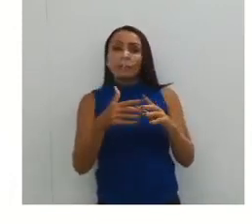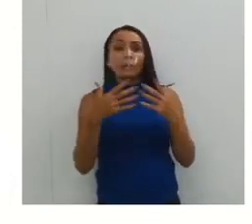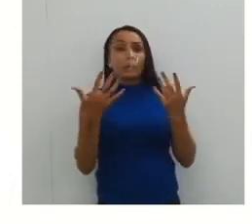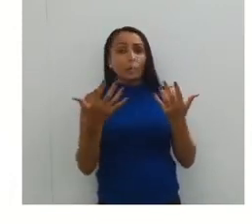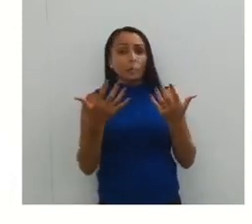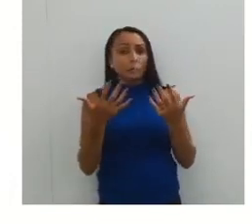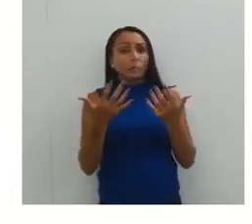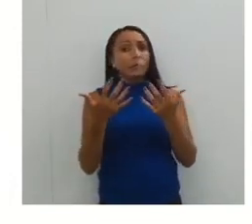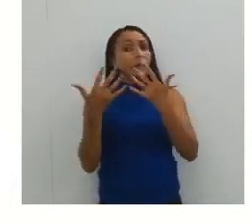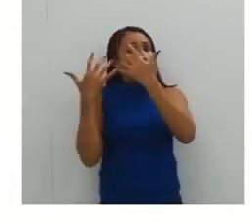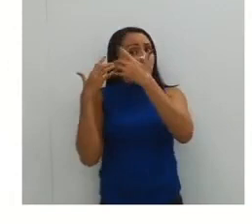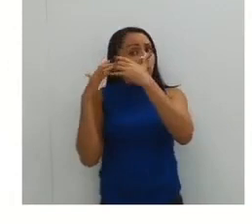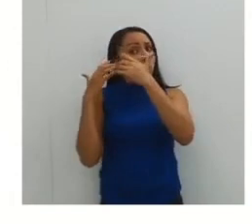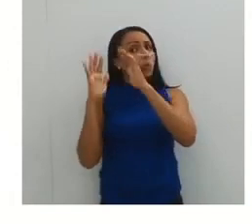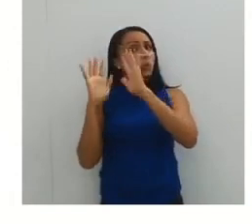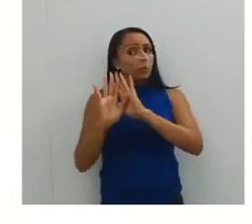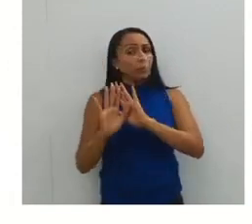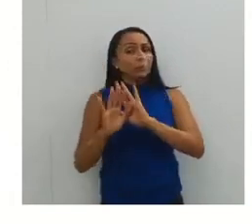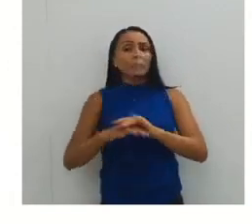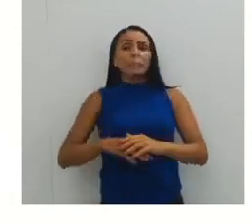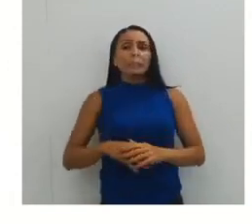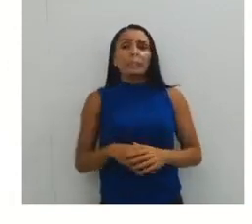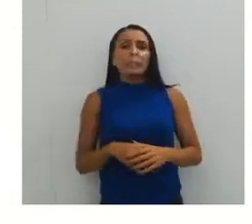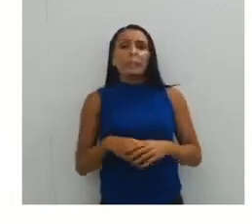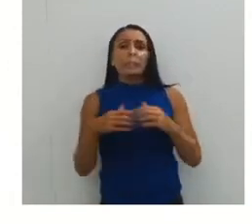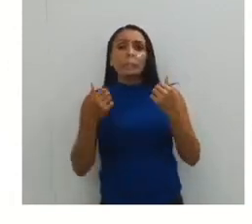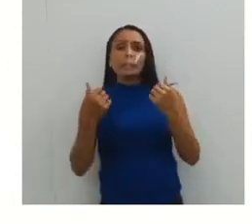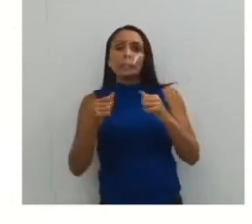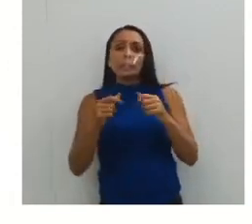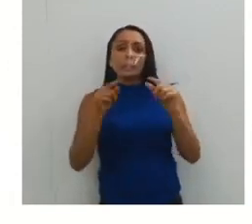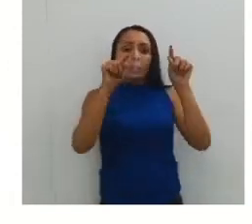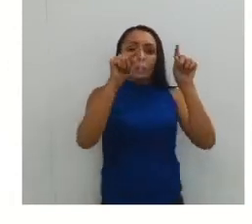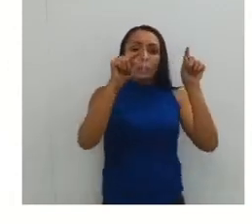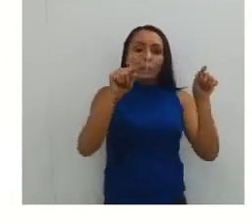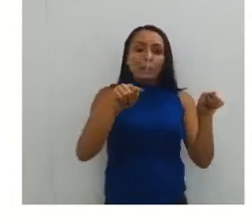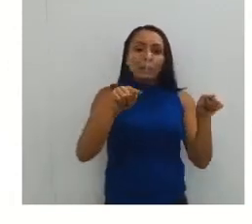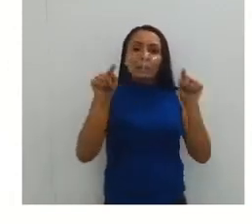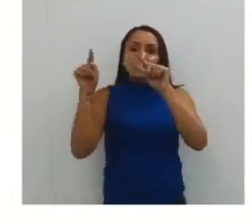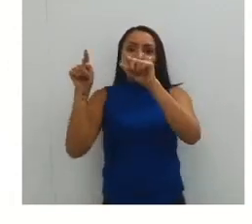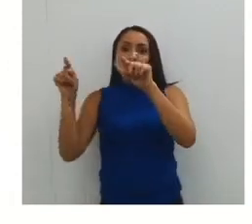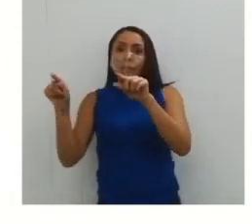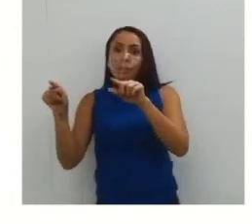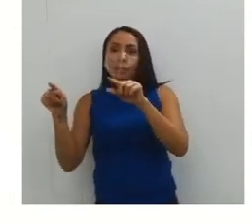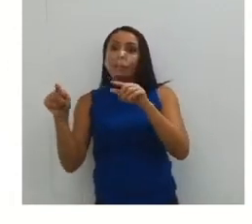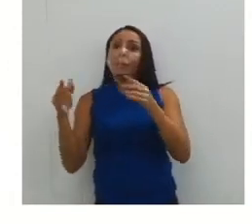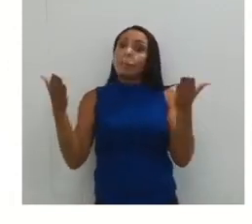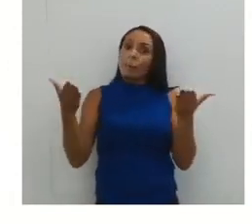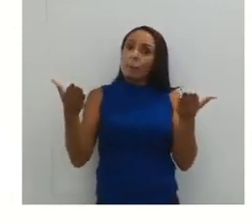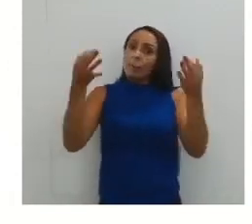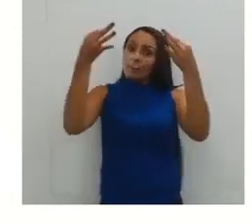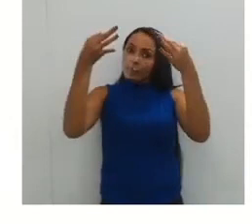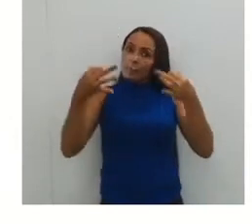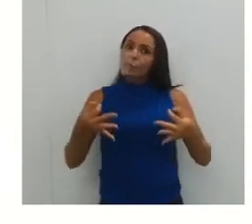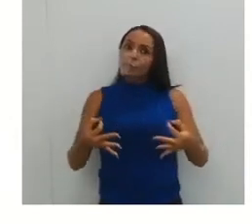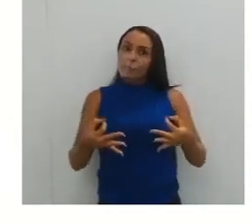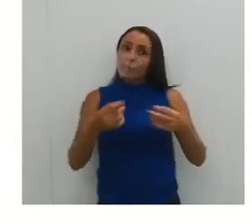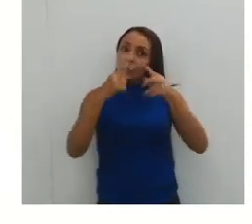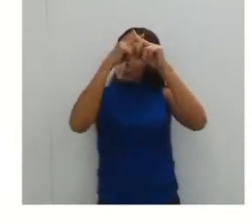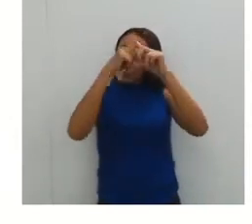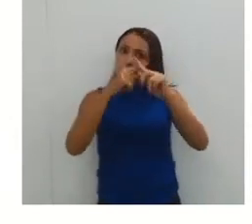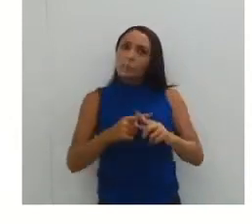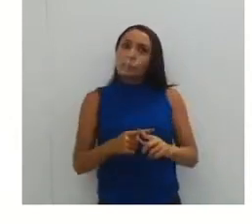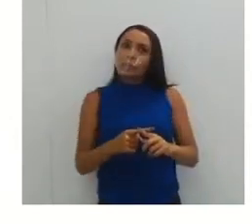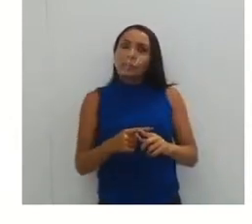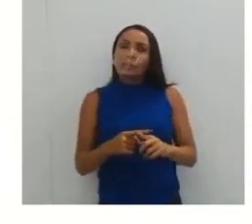confusão. Por isso que a gente tem que colocar os parênteses. Agora está correto. A gente vai multiplicar 2x